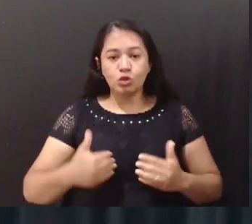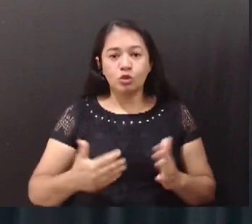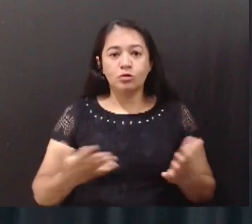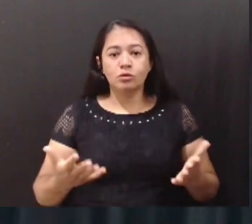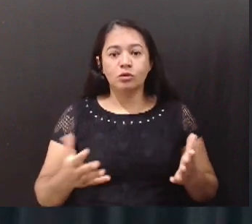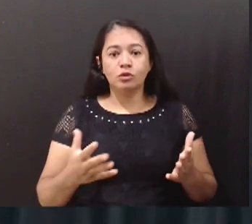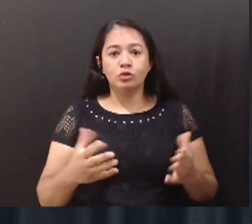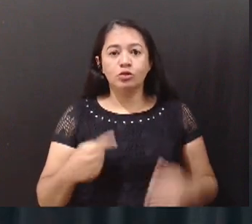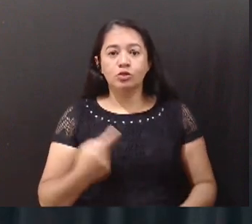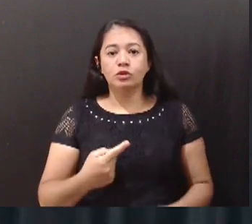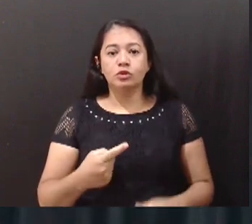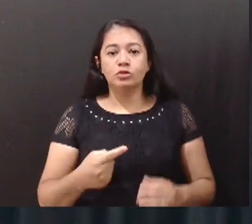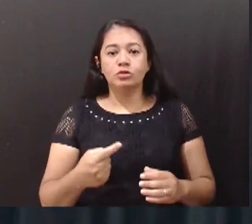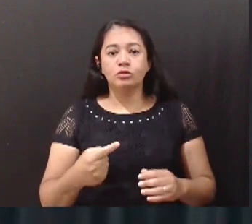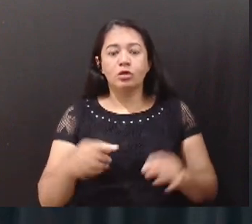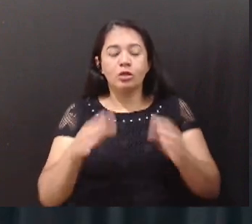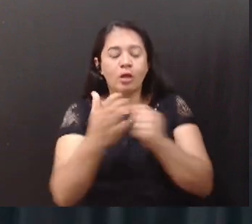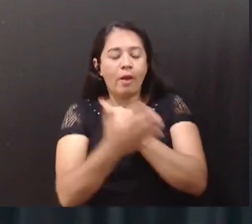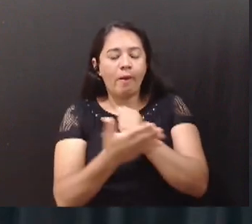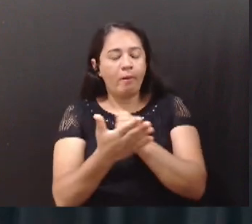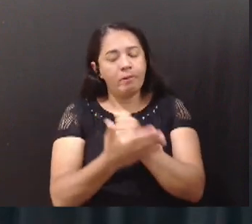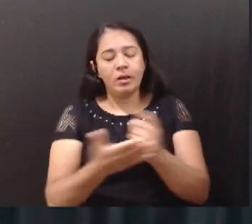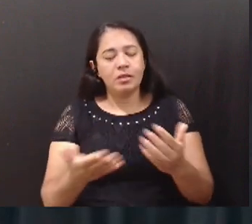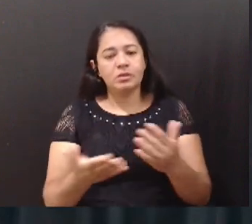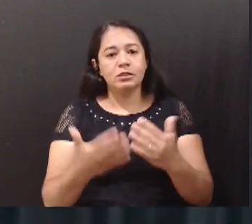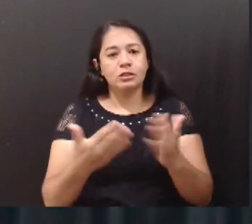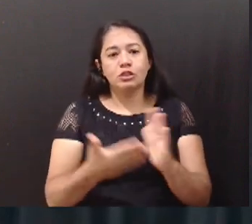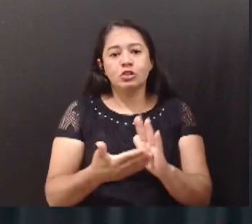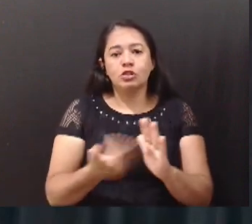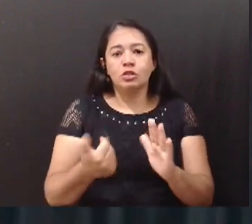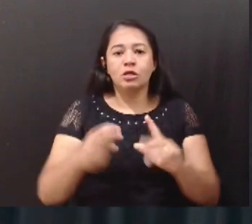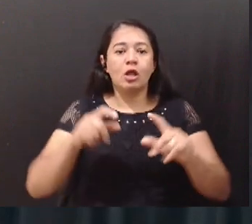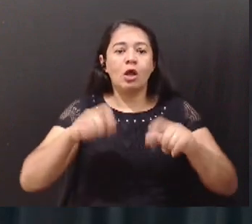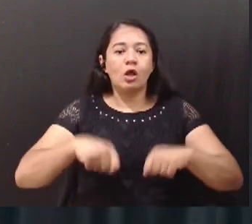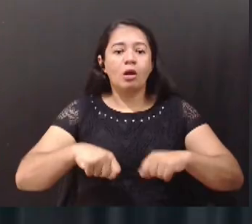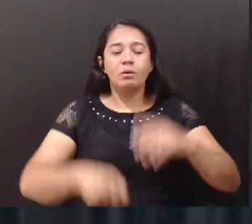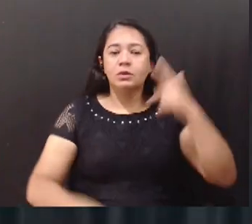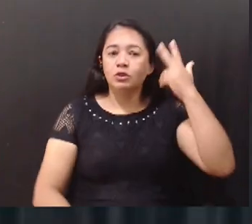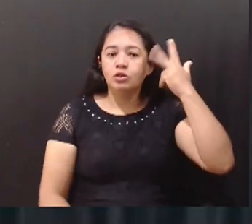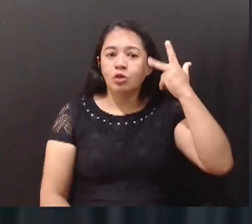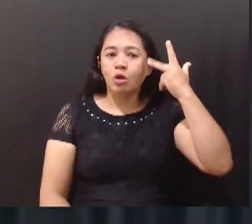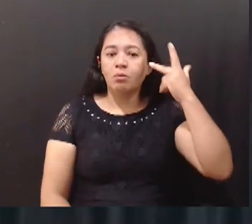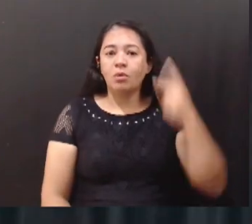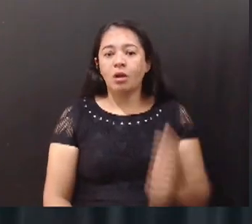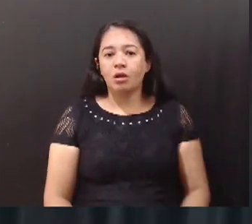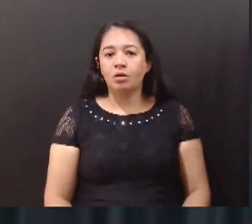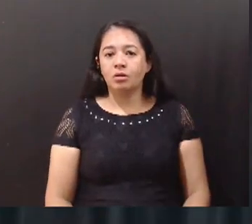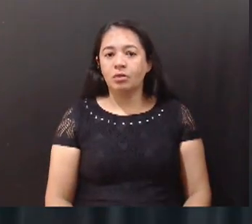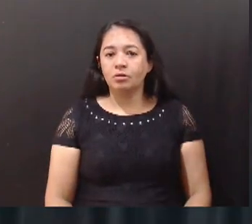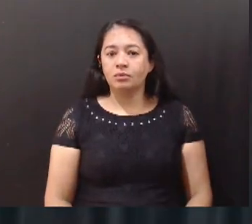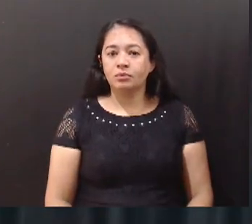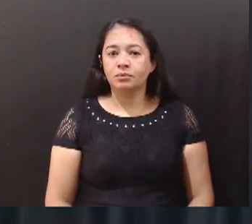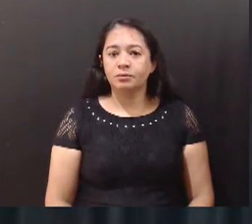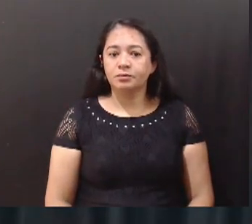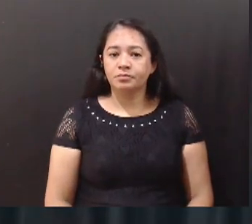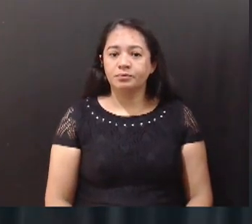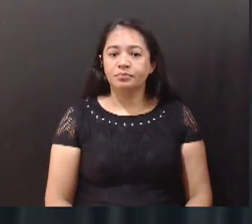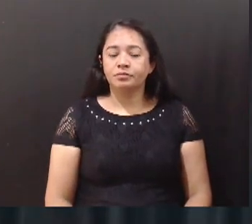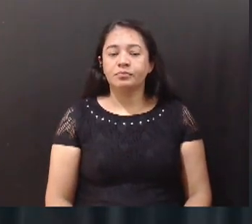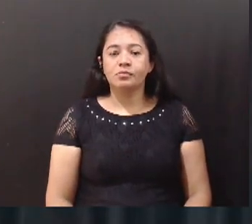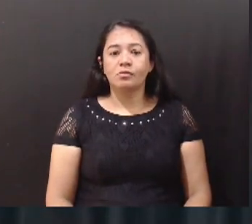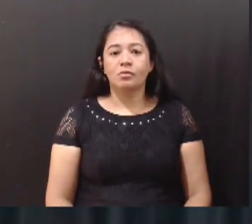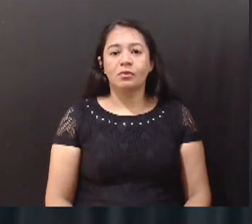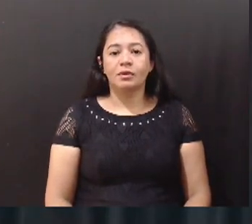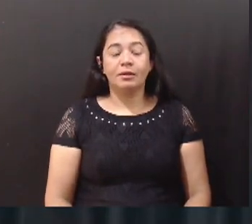de basal, ou seja, da condição normal dele, sem estar com as emoções ativadas. Então, você tirou esse